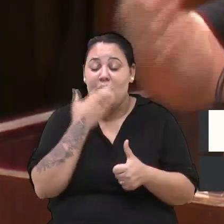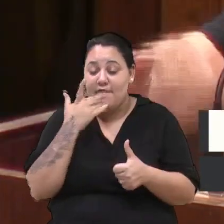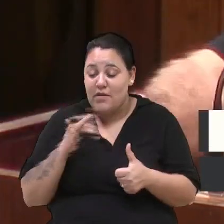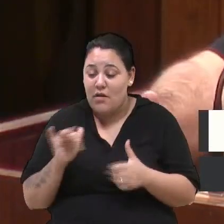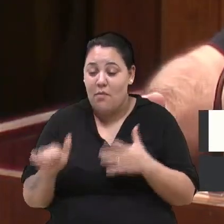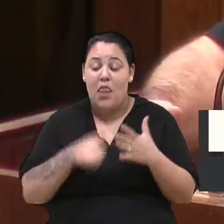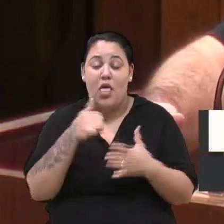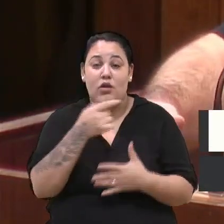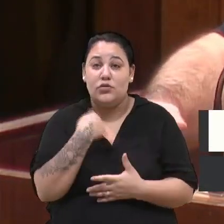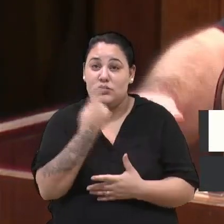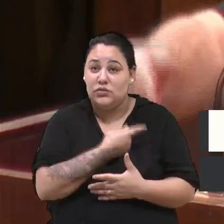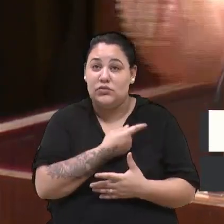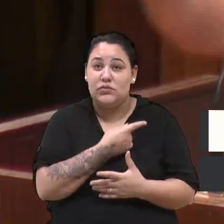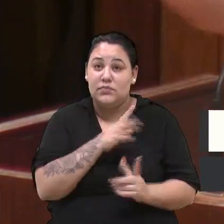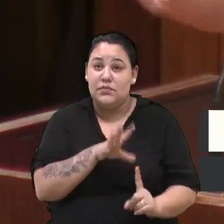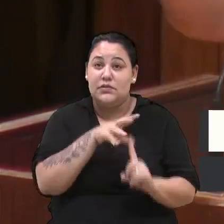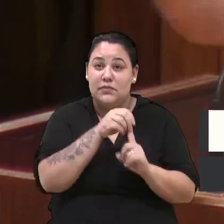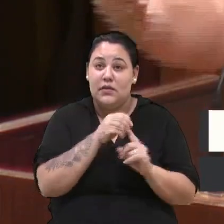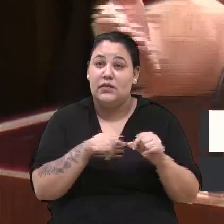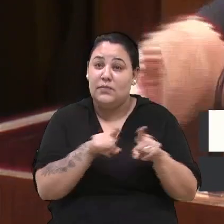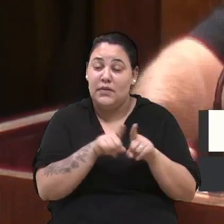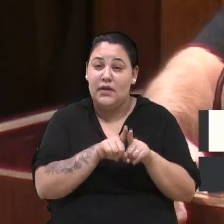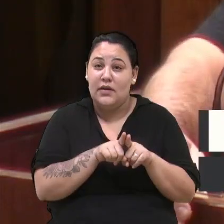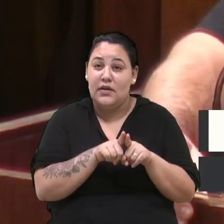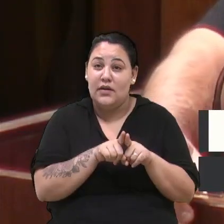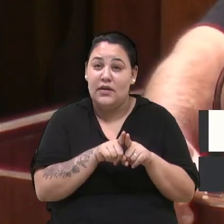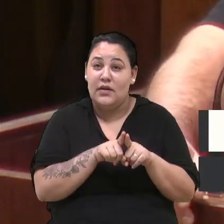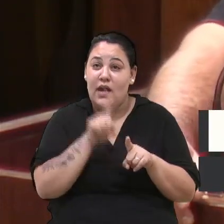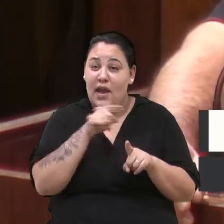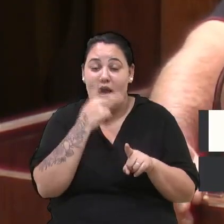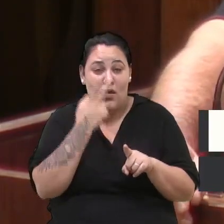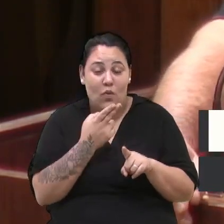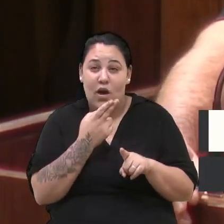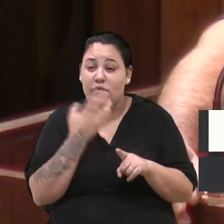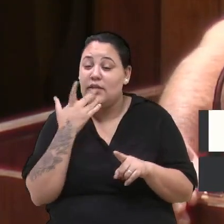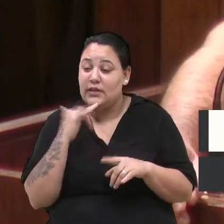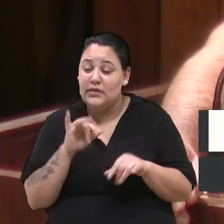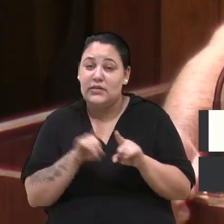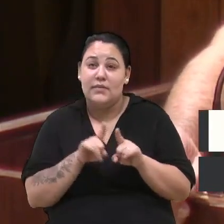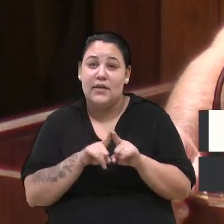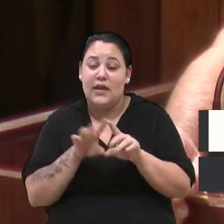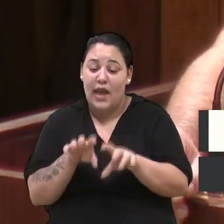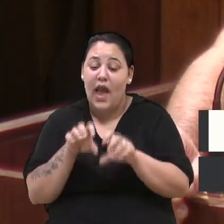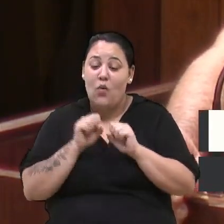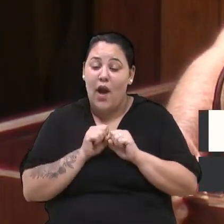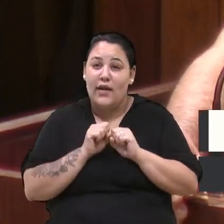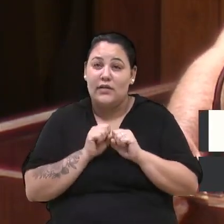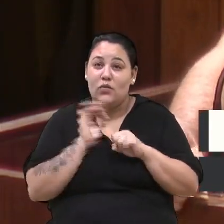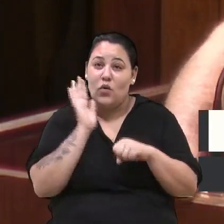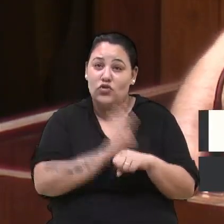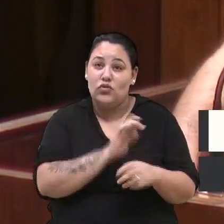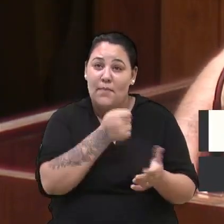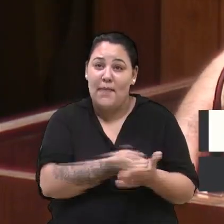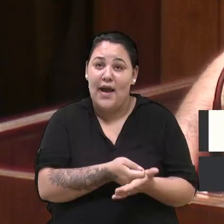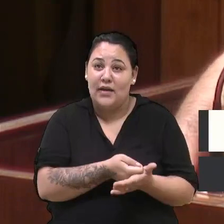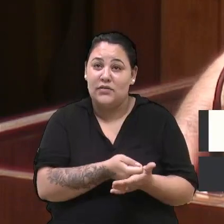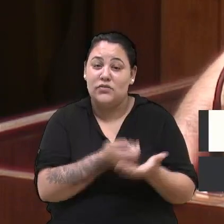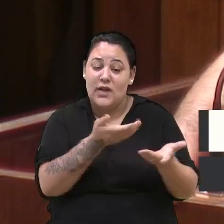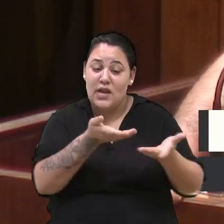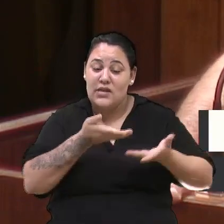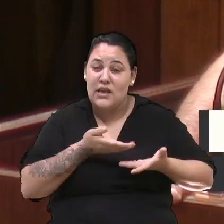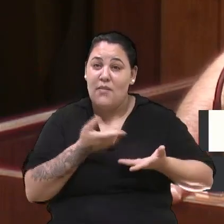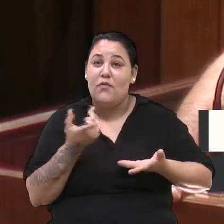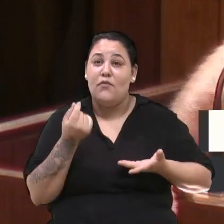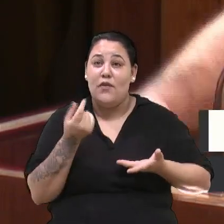É como se fosse também o cuidado subsidiado da criança, que é a guarda subsidiada. Recebe um valor para a criança,